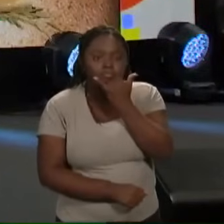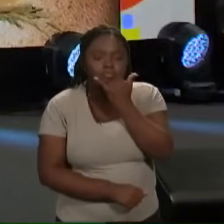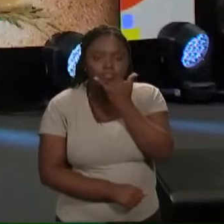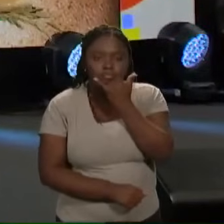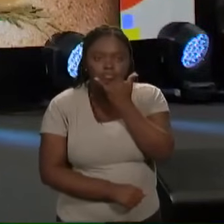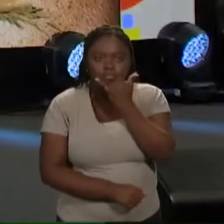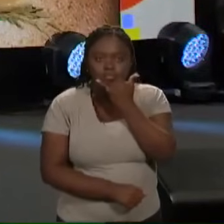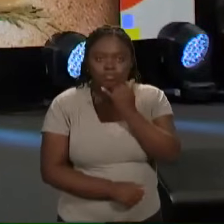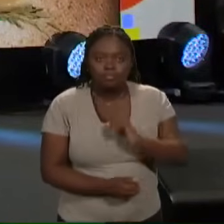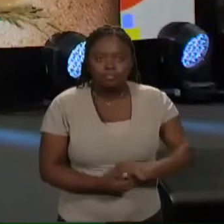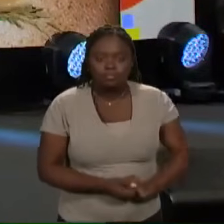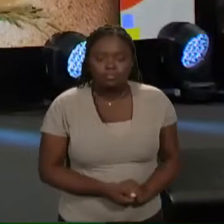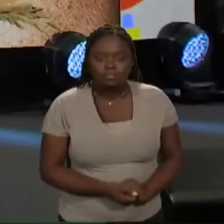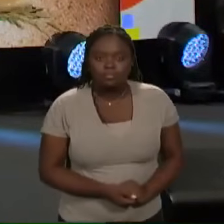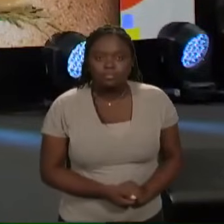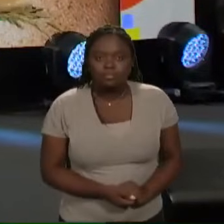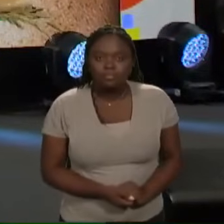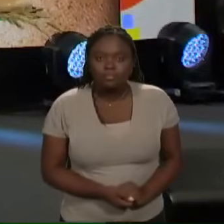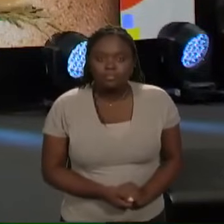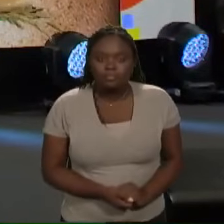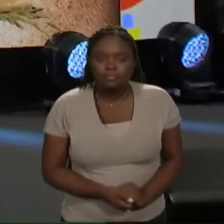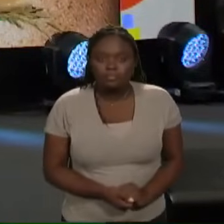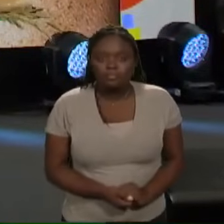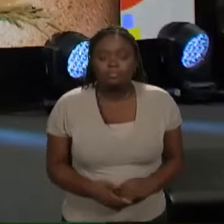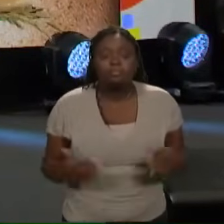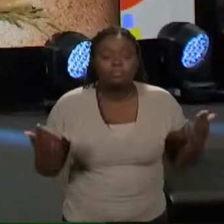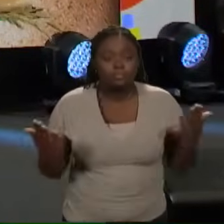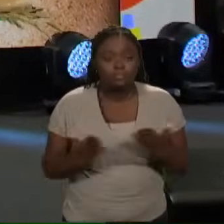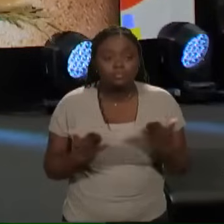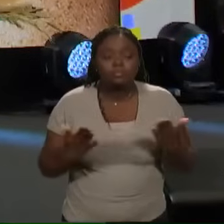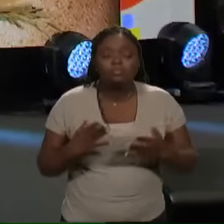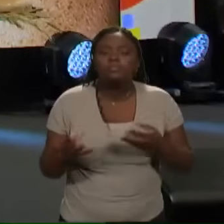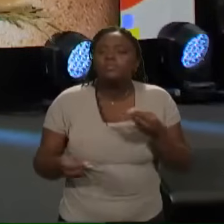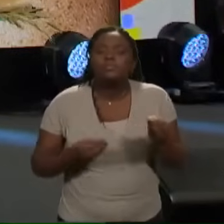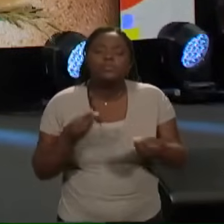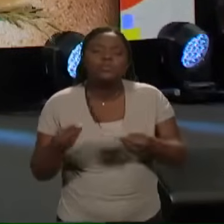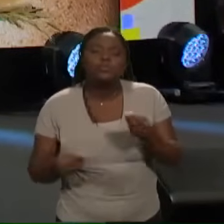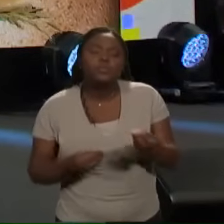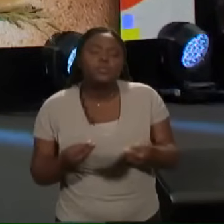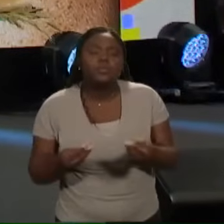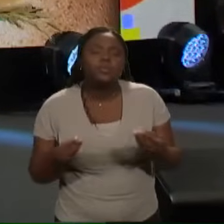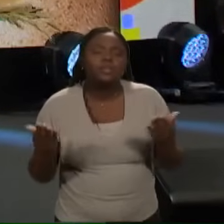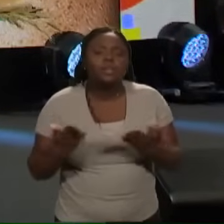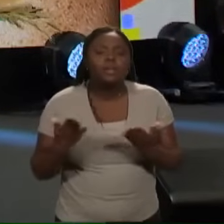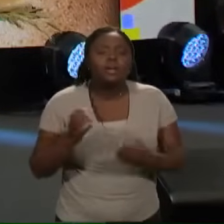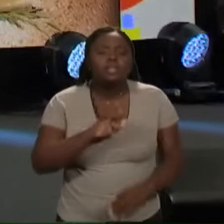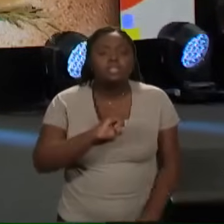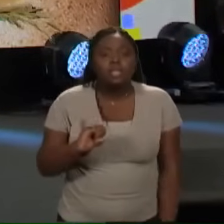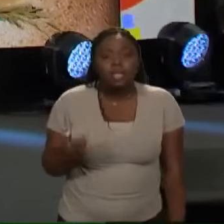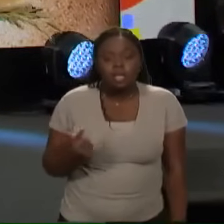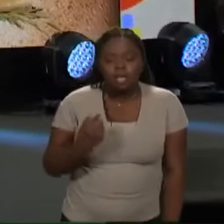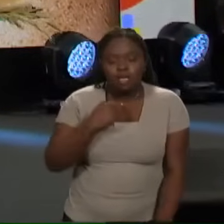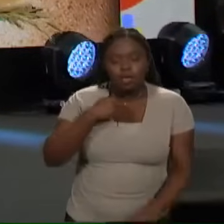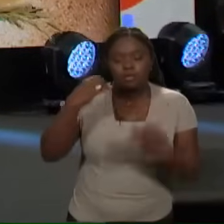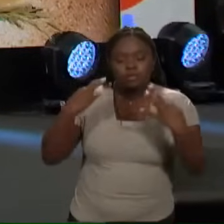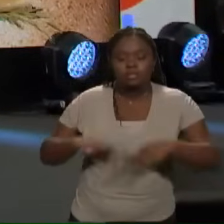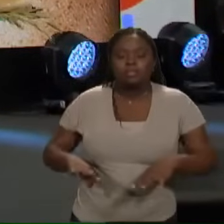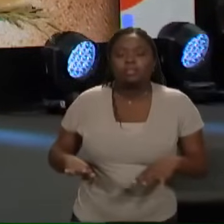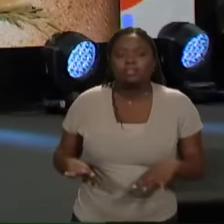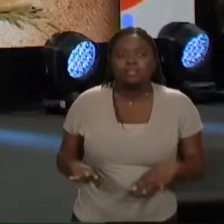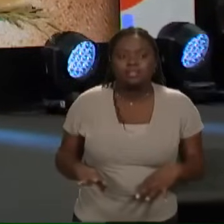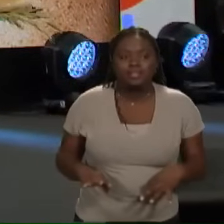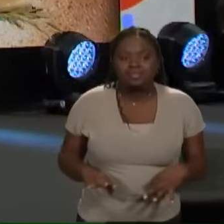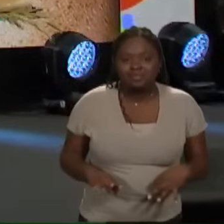Pedir perdão. E aí agora, como é que a gente faz em caso, quando a gente está certo?